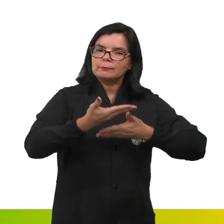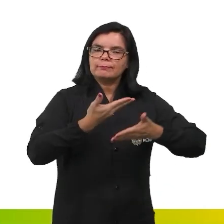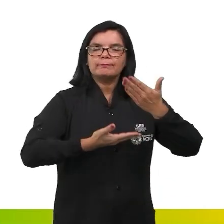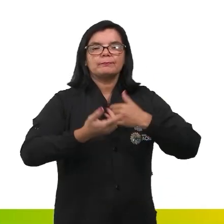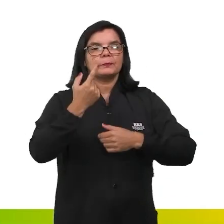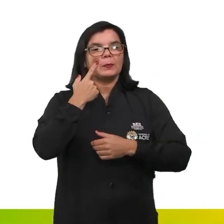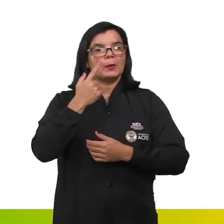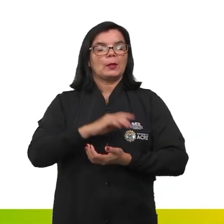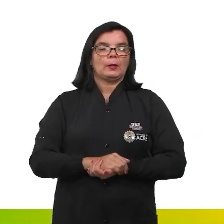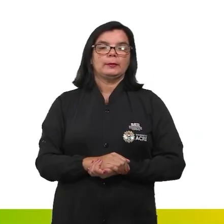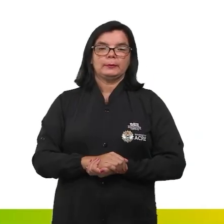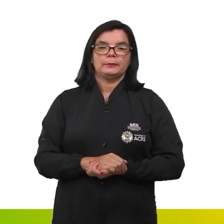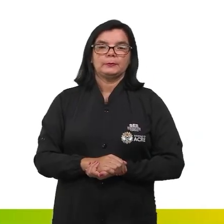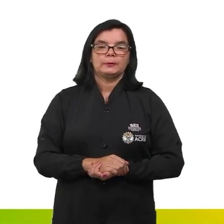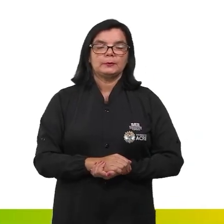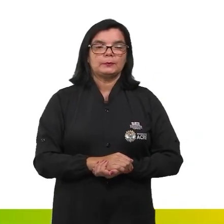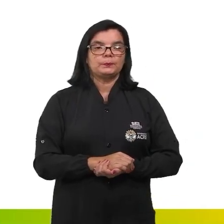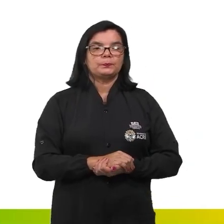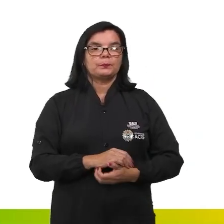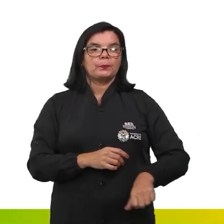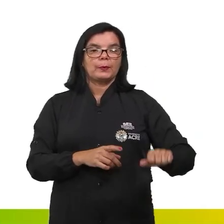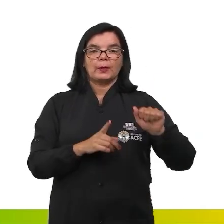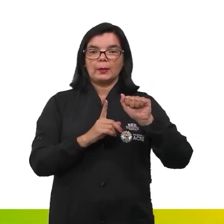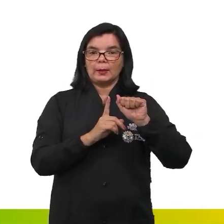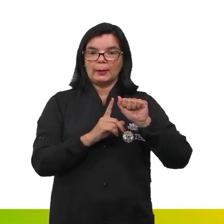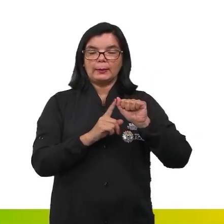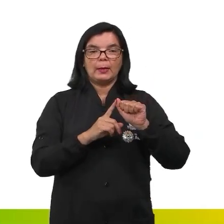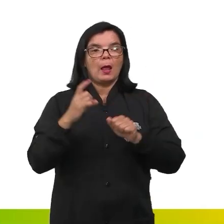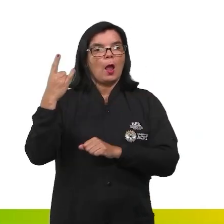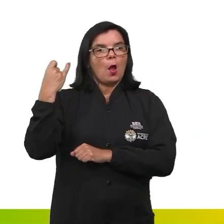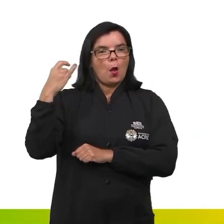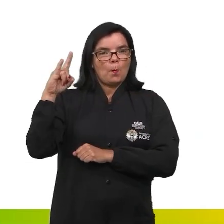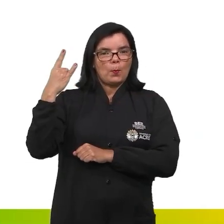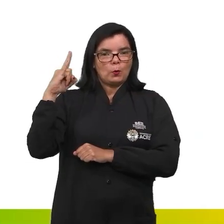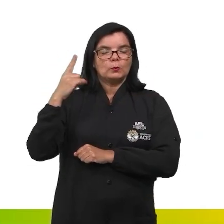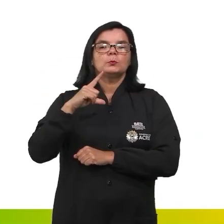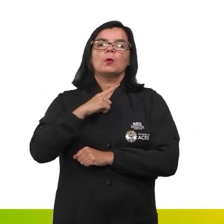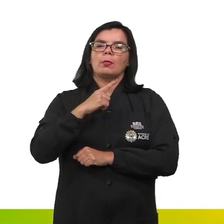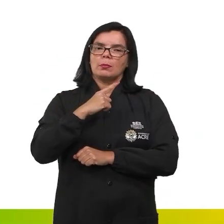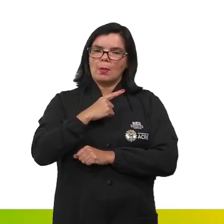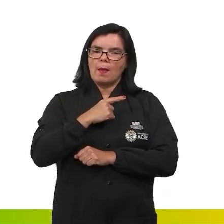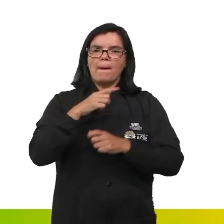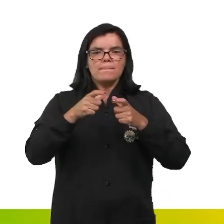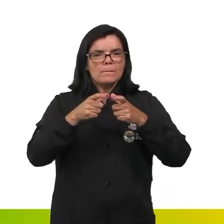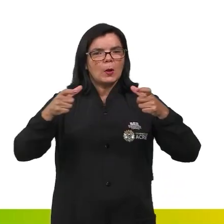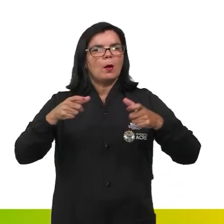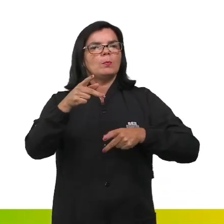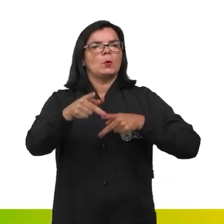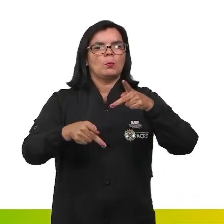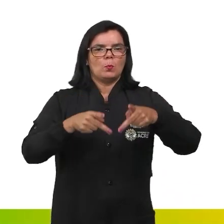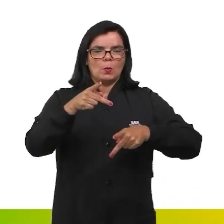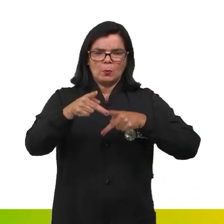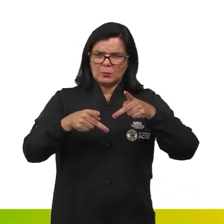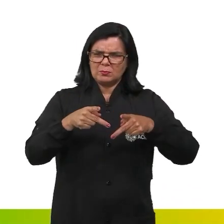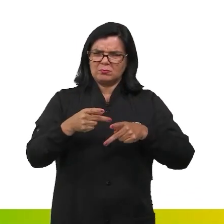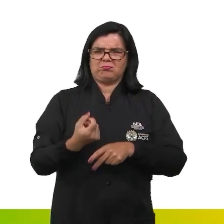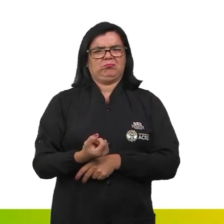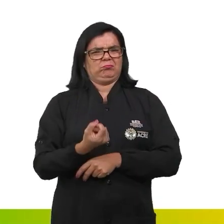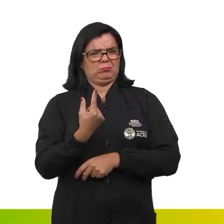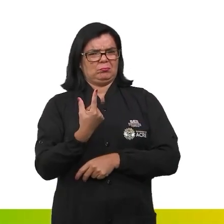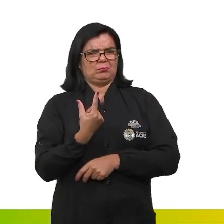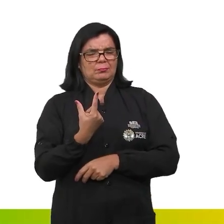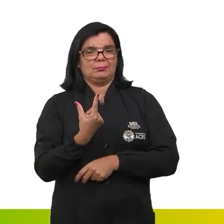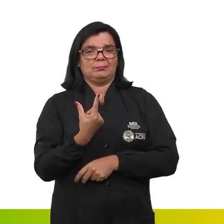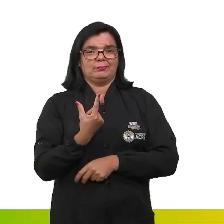vamos tentar destrinchar isso aqui. A Bolívia possui a maior população. A Bolívia tem a maior